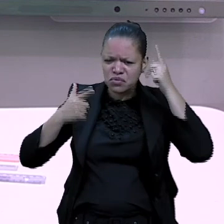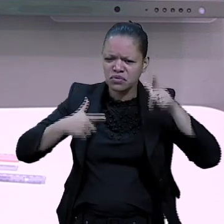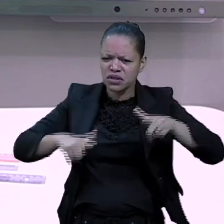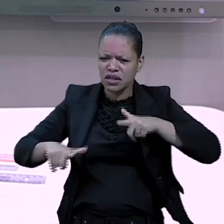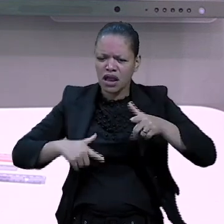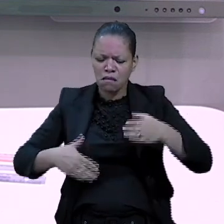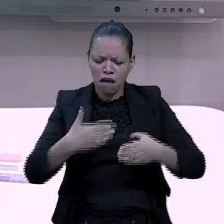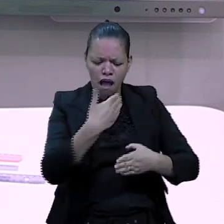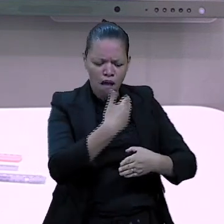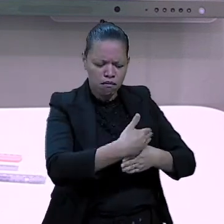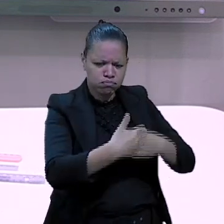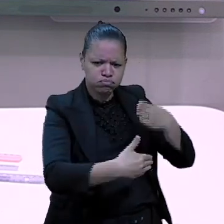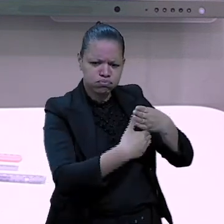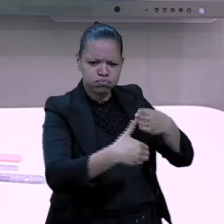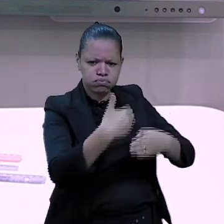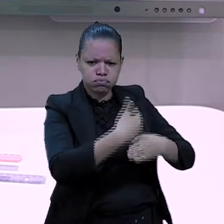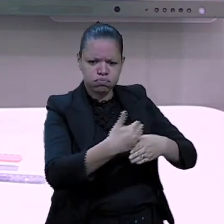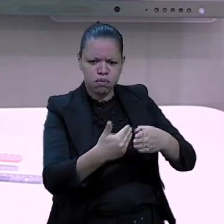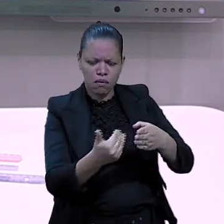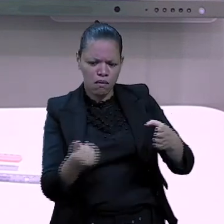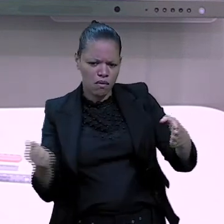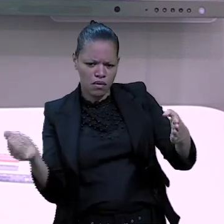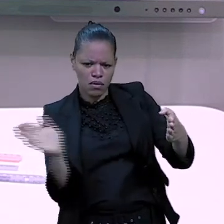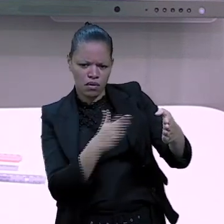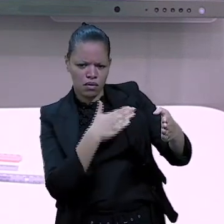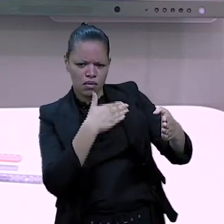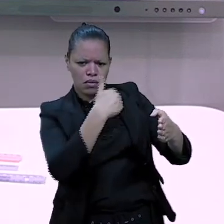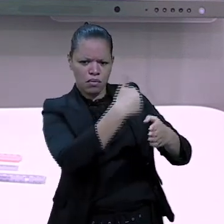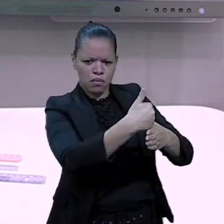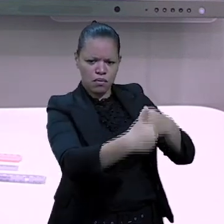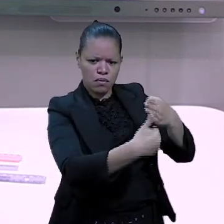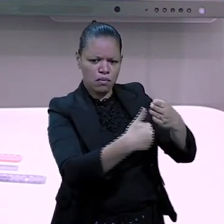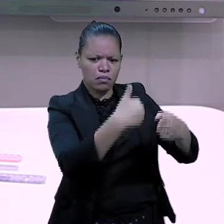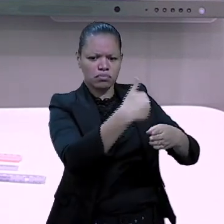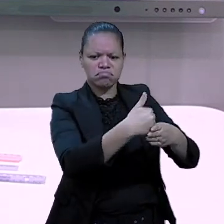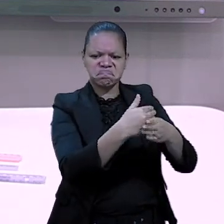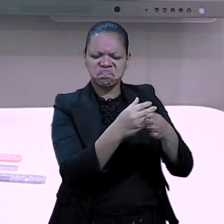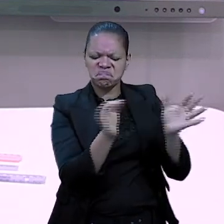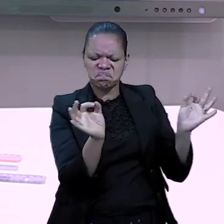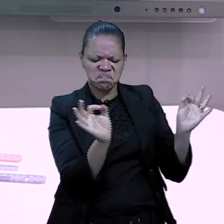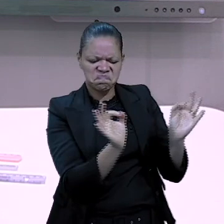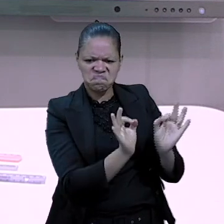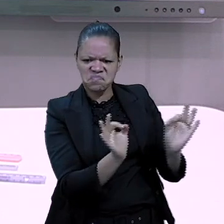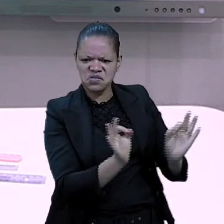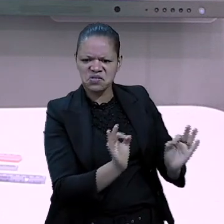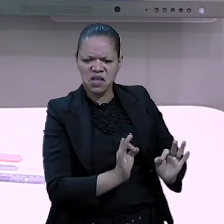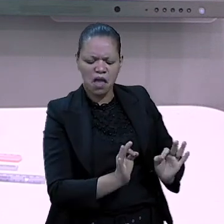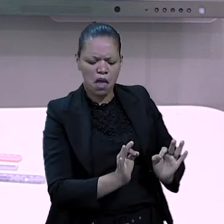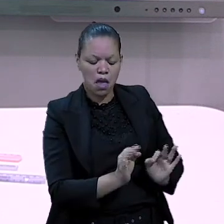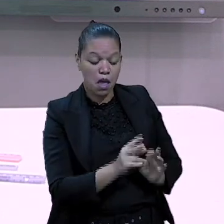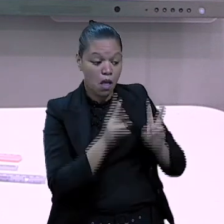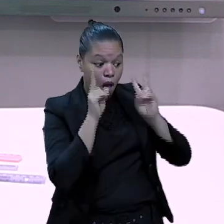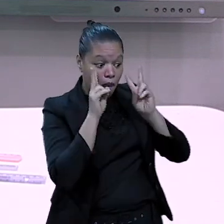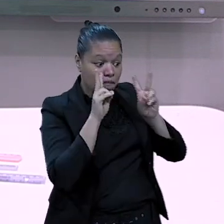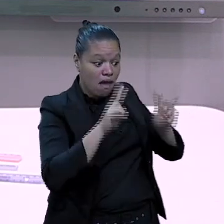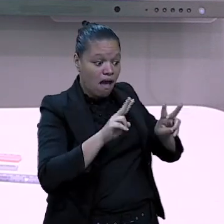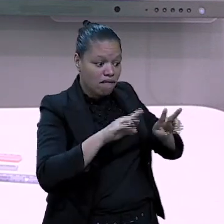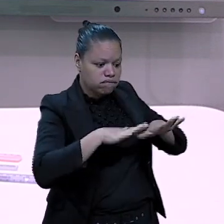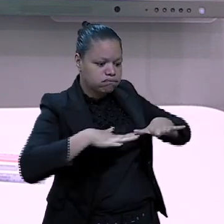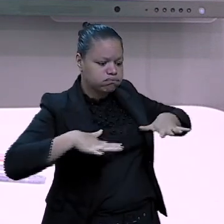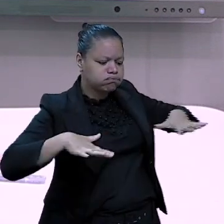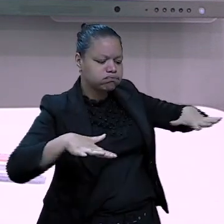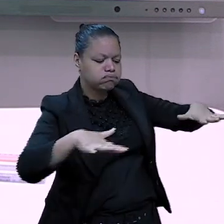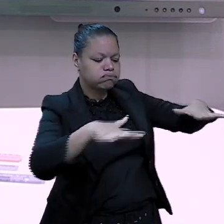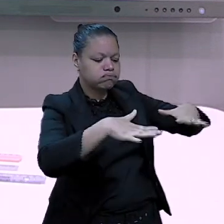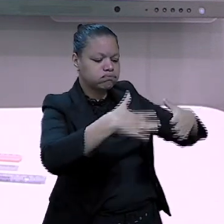os engenheiros, para poder medir certinho quanto que está ali aquele pedacinho de terra, aquele espaço